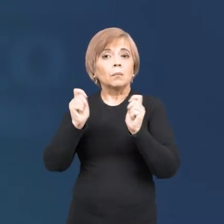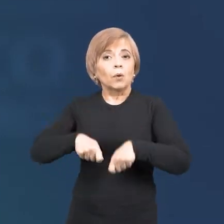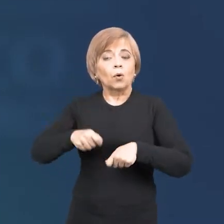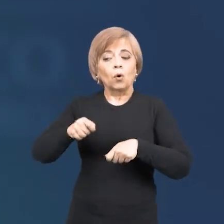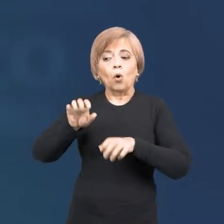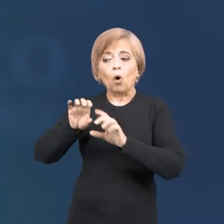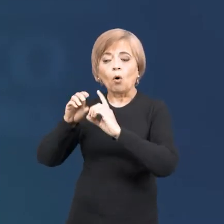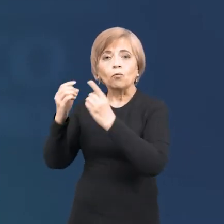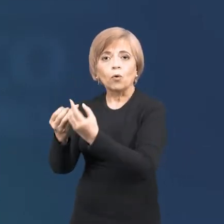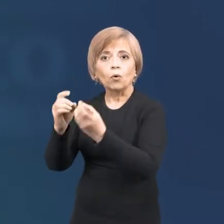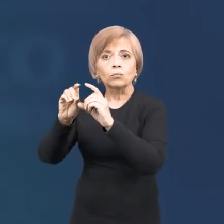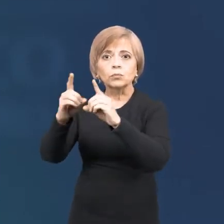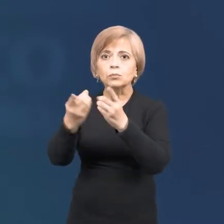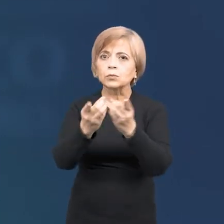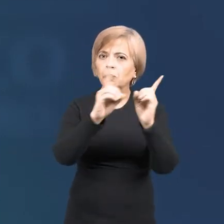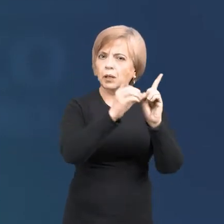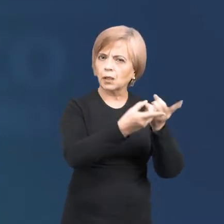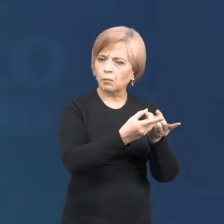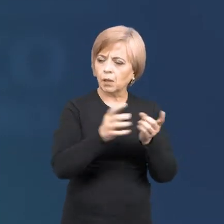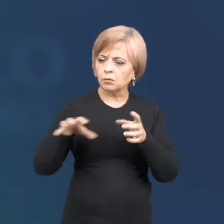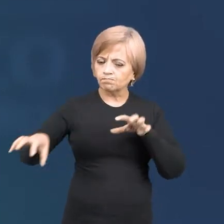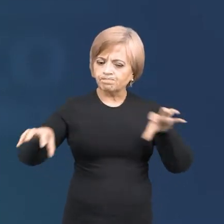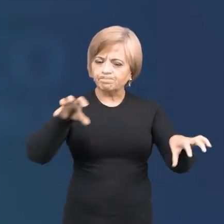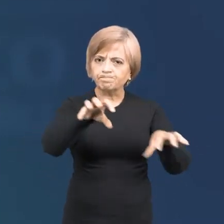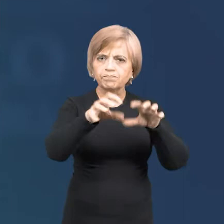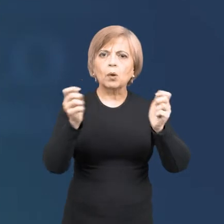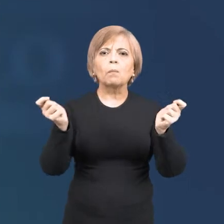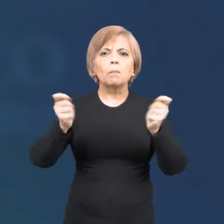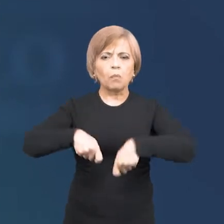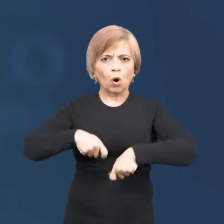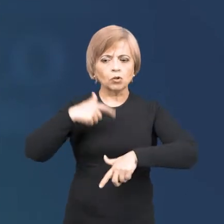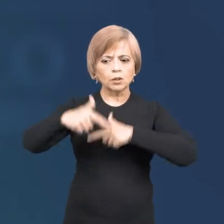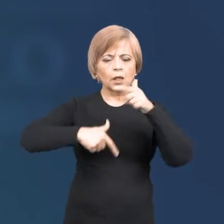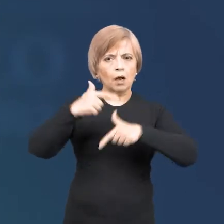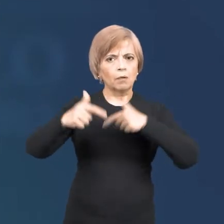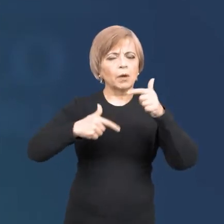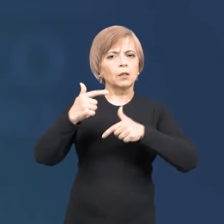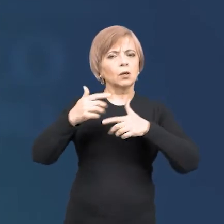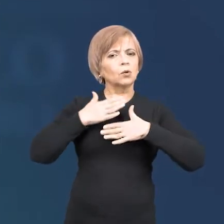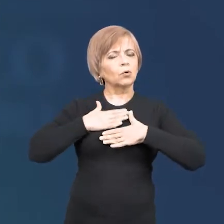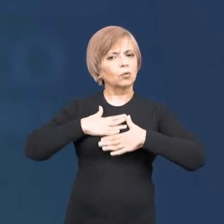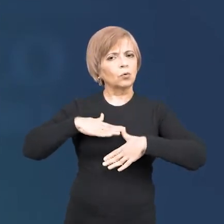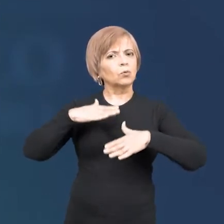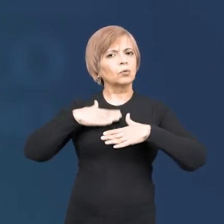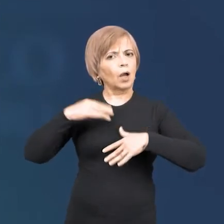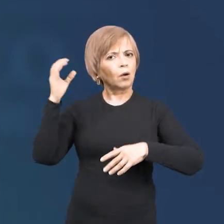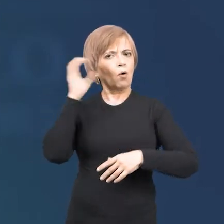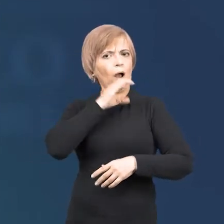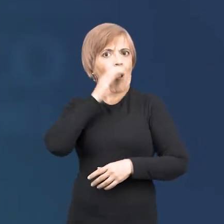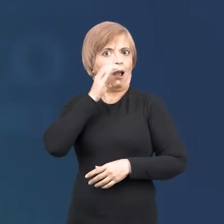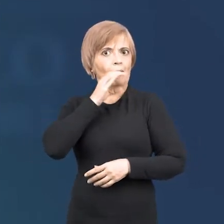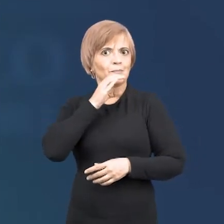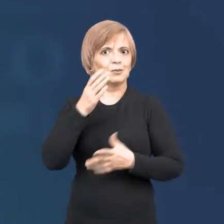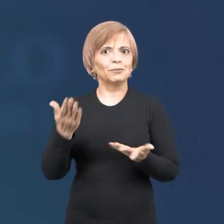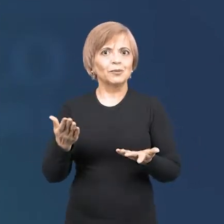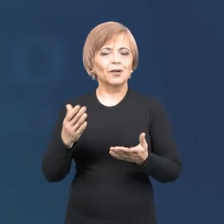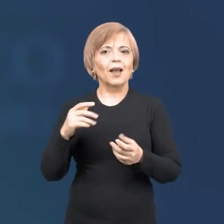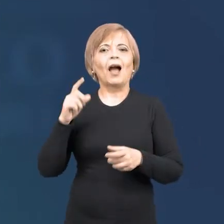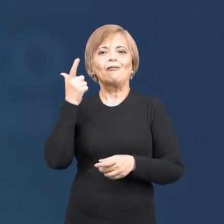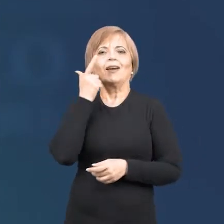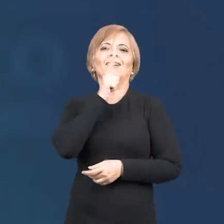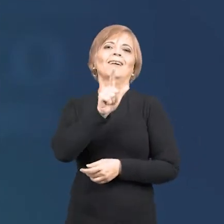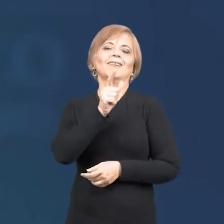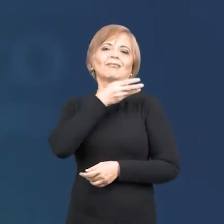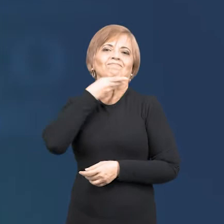os órgãos vão ter condições de tramitar com mais celeridade e ter um ganho proporcional em